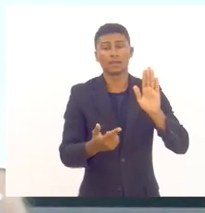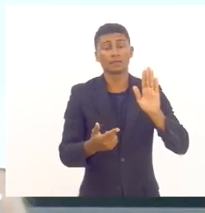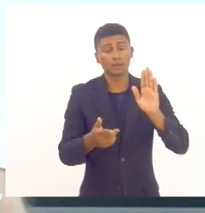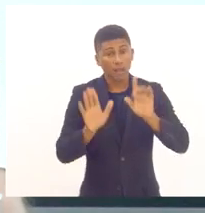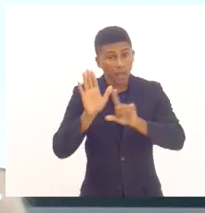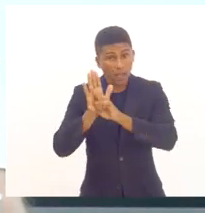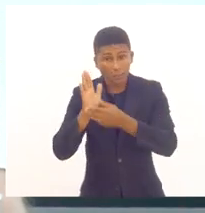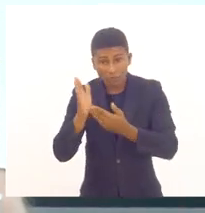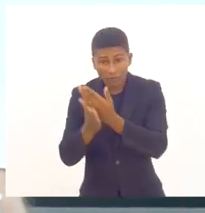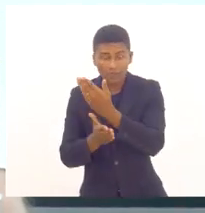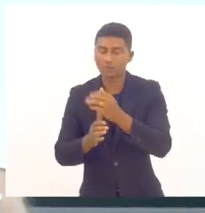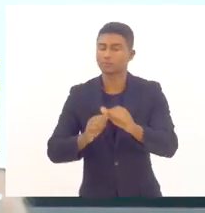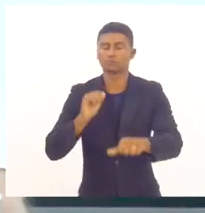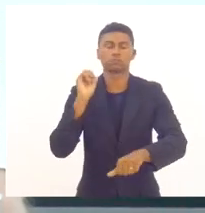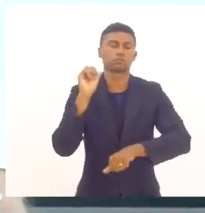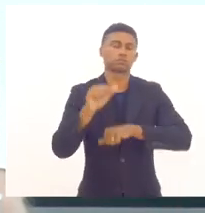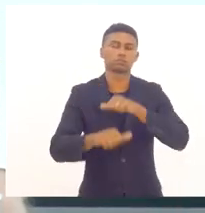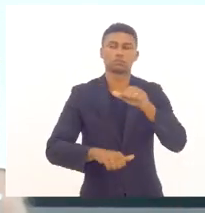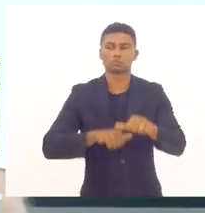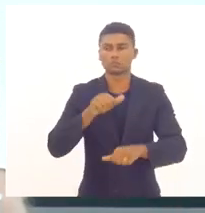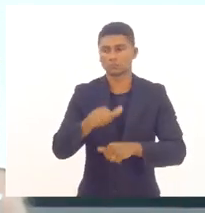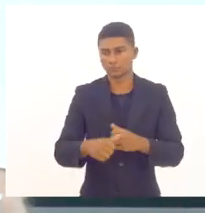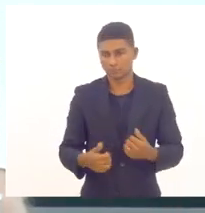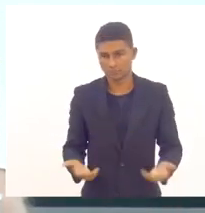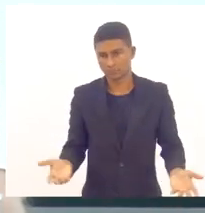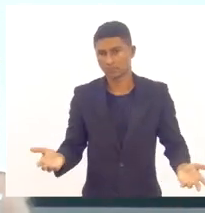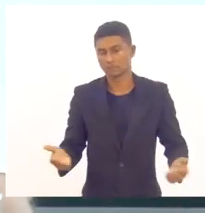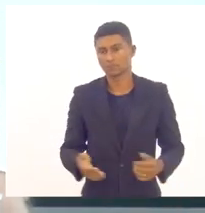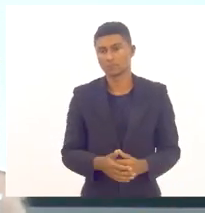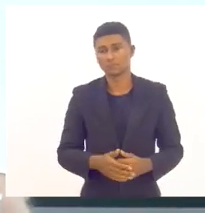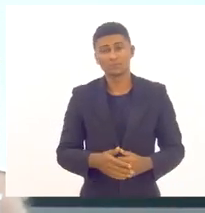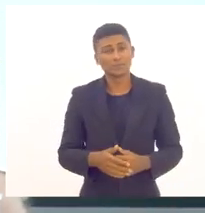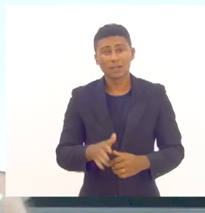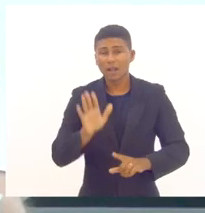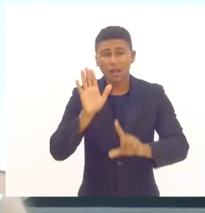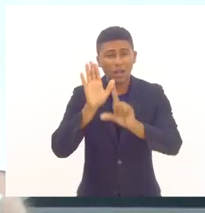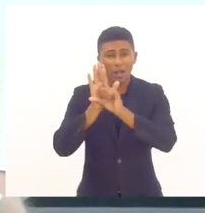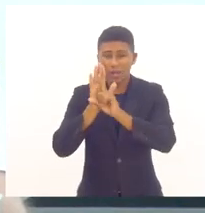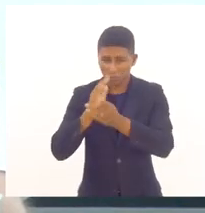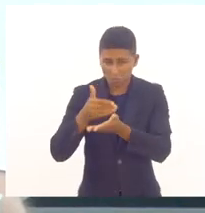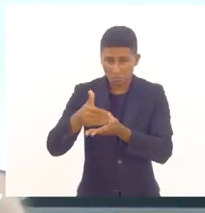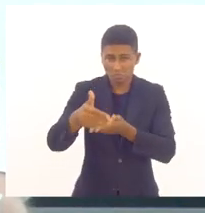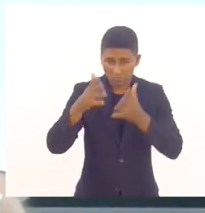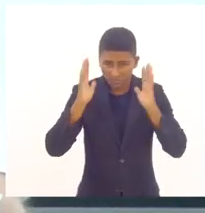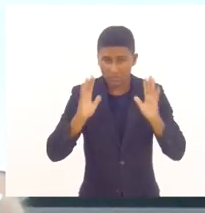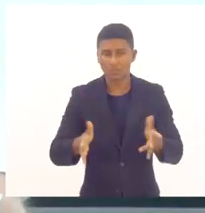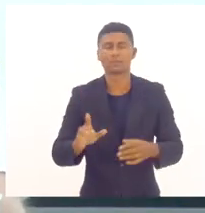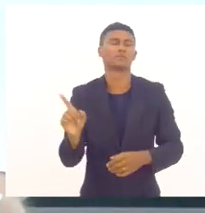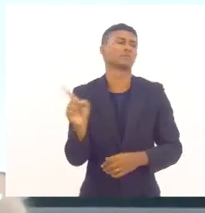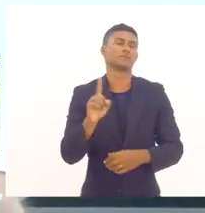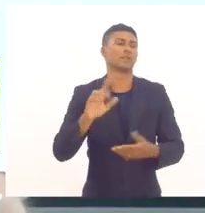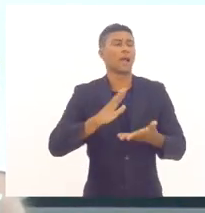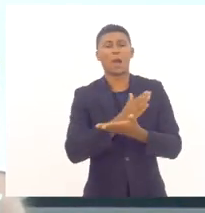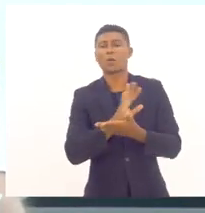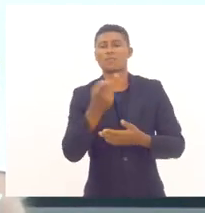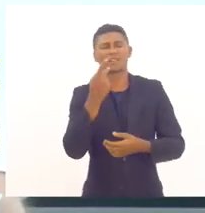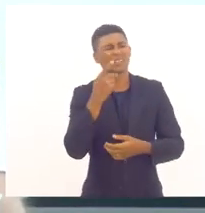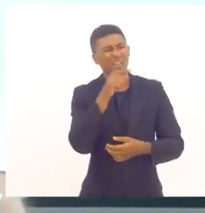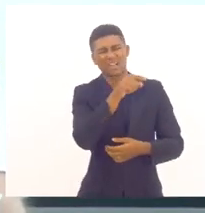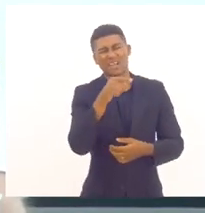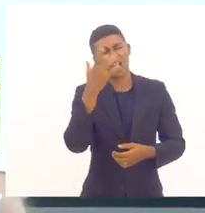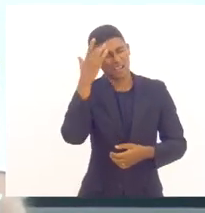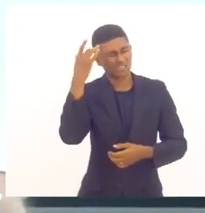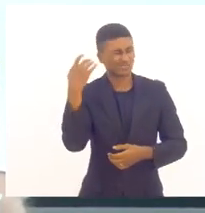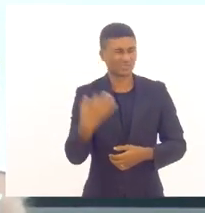aprovada, né, do governo, lei essa, que ainda nem começou e já estão dizendo que ela não vai funcionar.